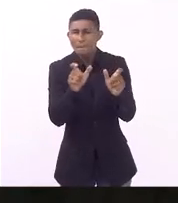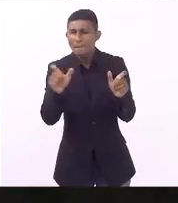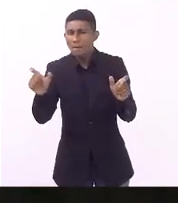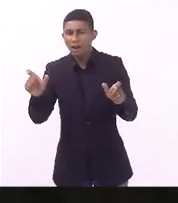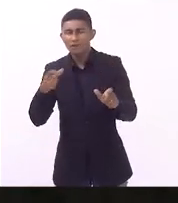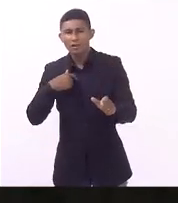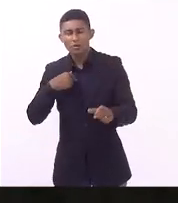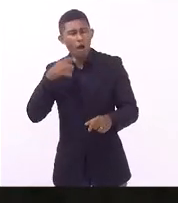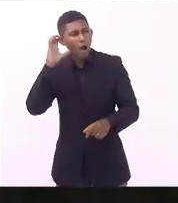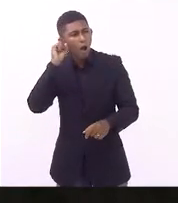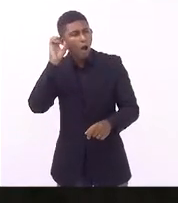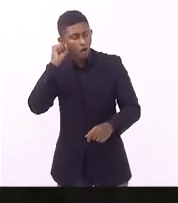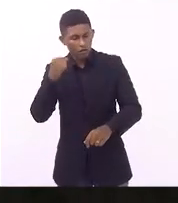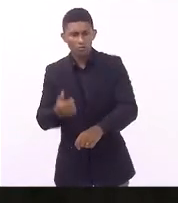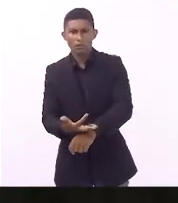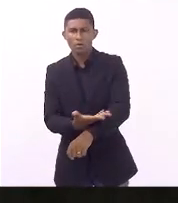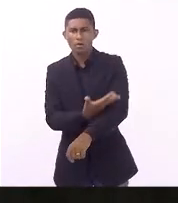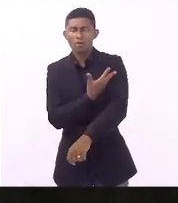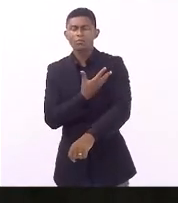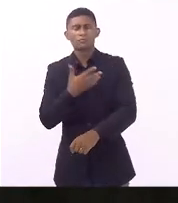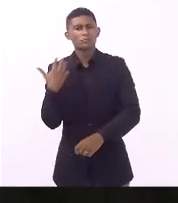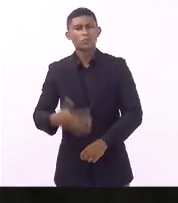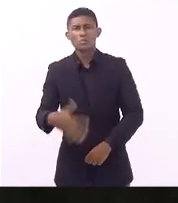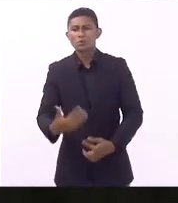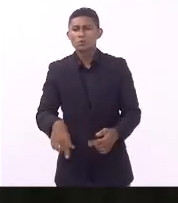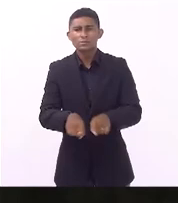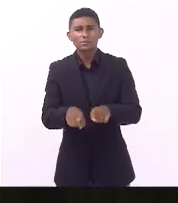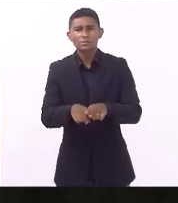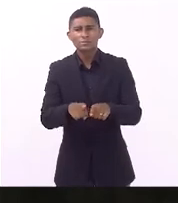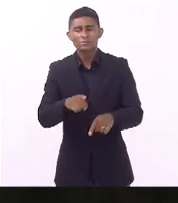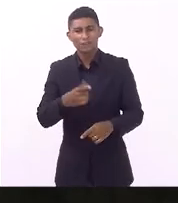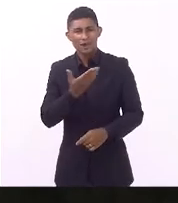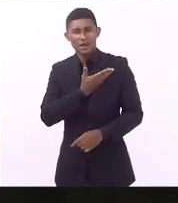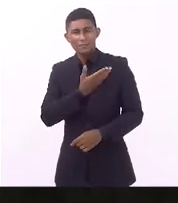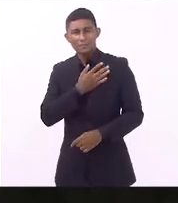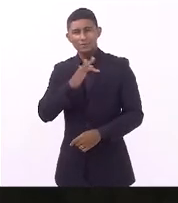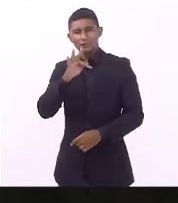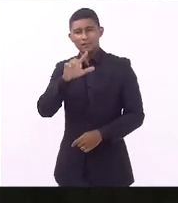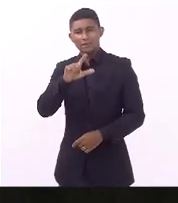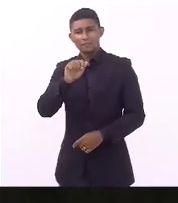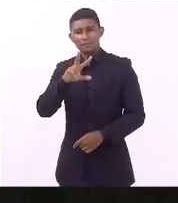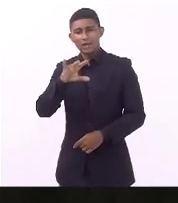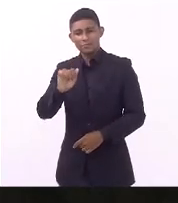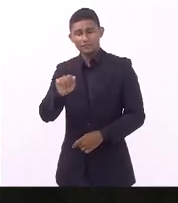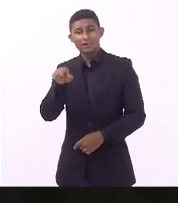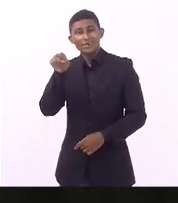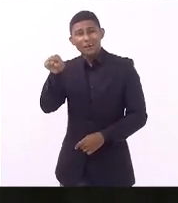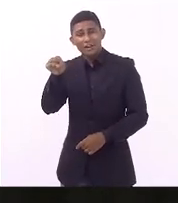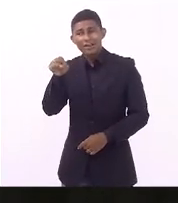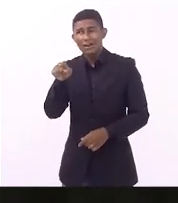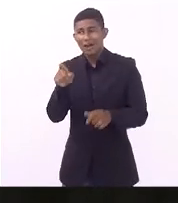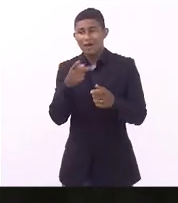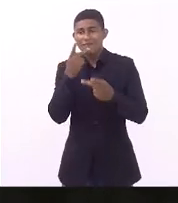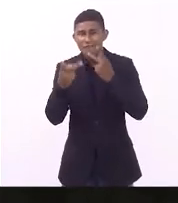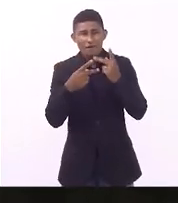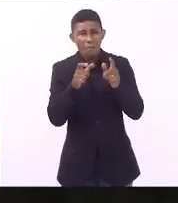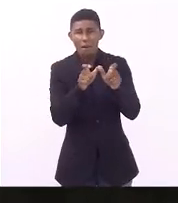Ivan. Aquelas palavras da Flávia Oliveira, grande amiga, brilhante jornalista, poxa,